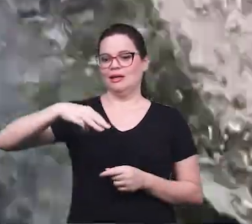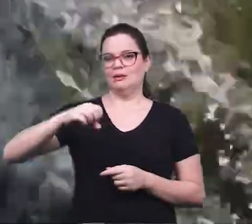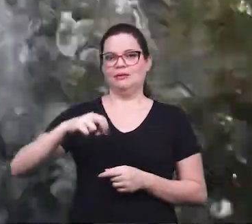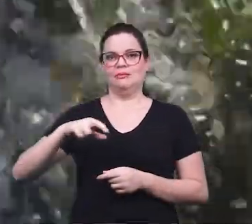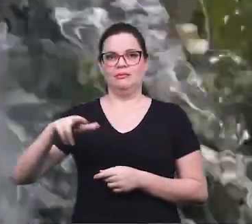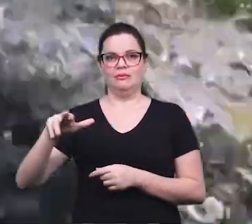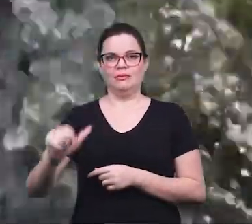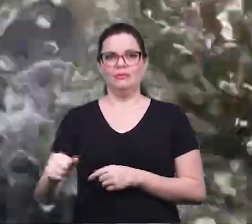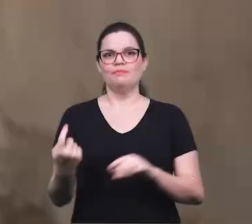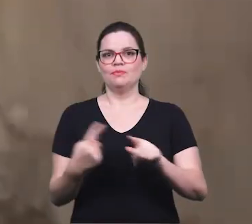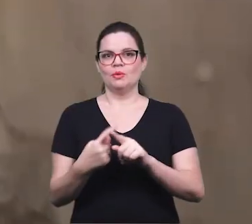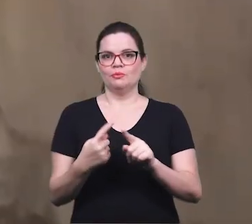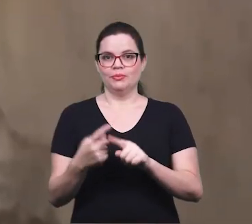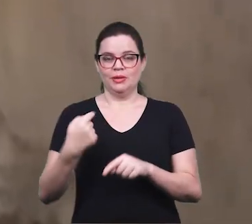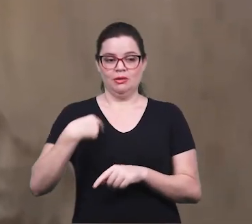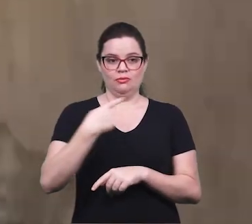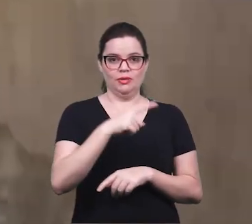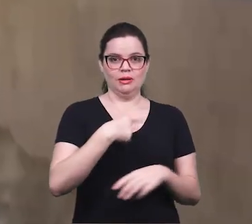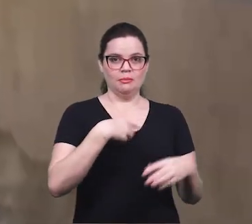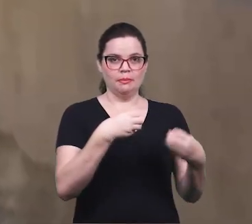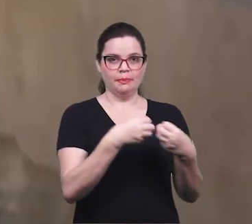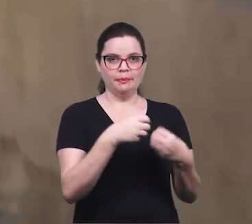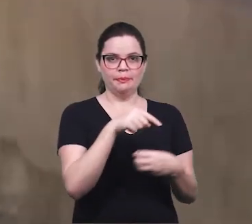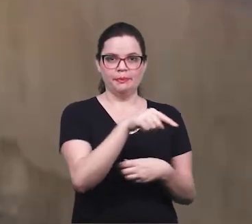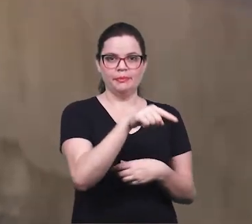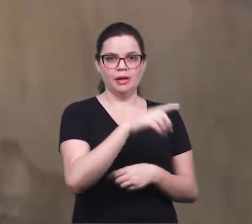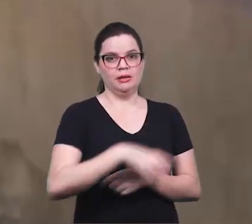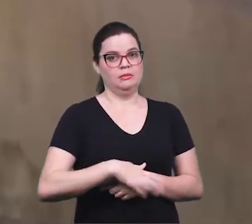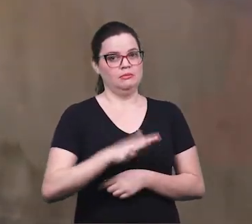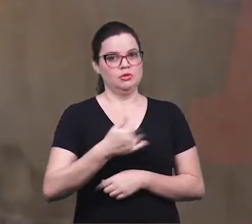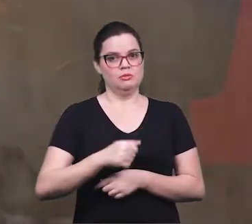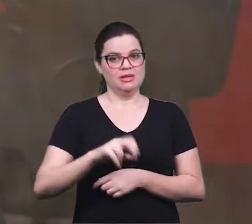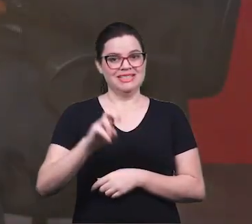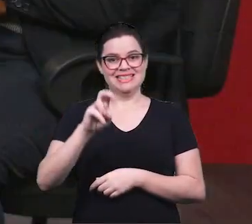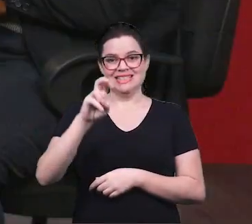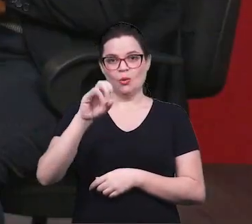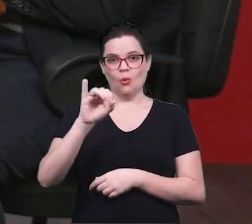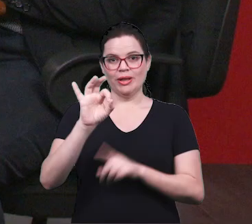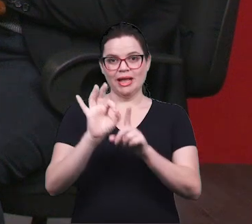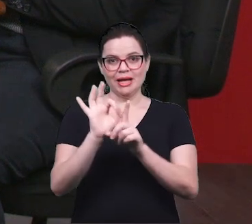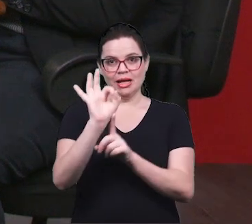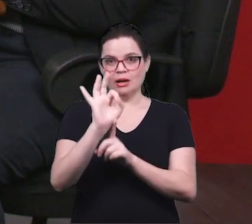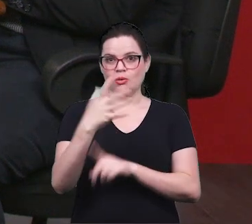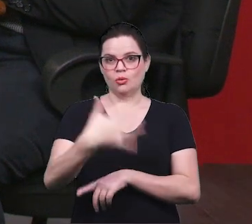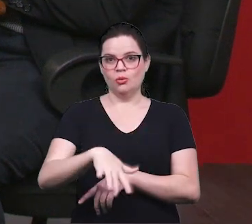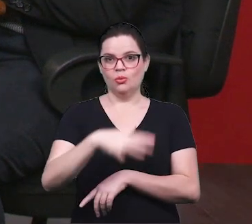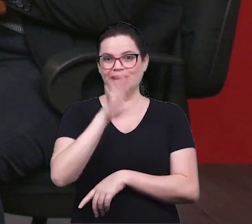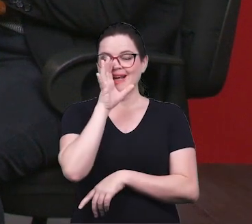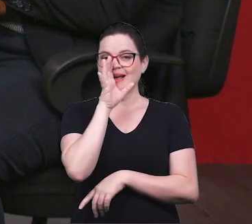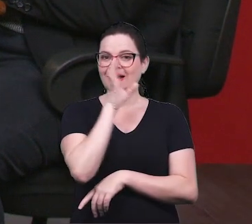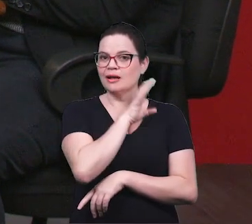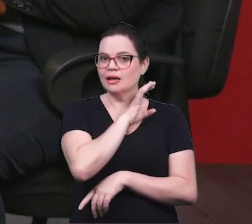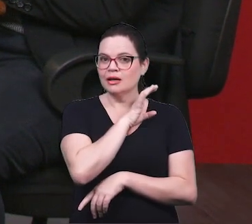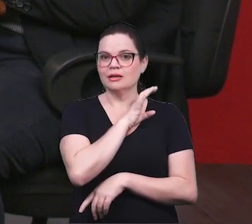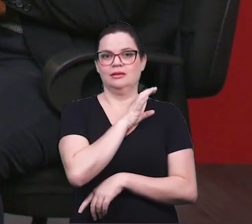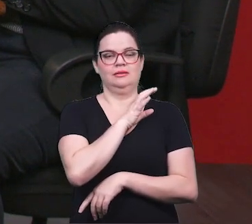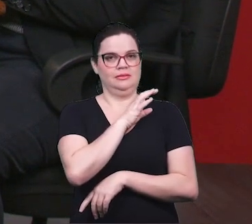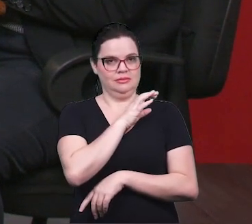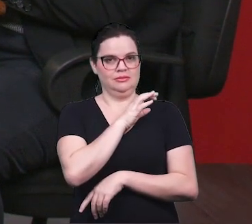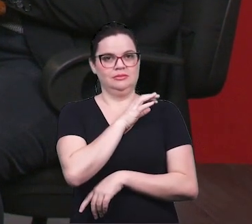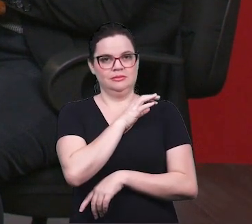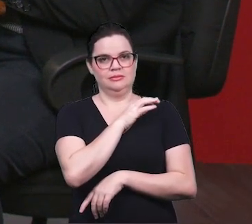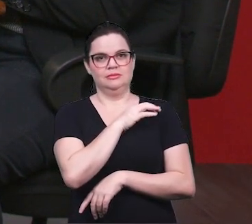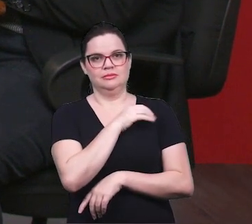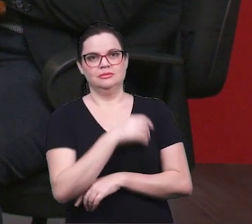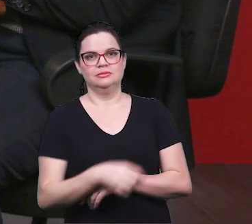água ali pertinho onde nasce, deve ter uns 50 graus. Oxe. É muito forte. Muito forte. E assim,